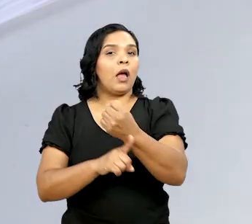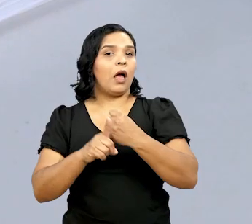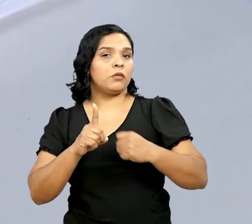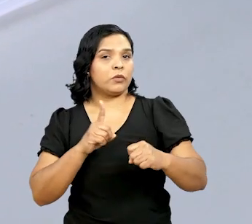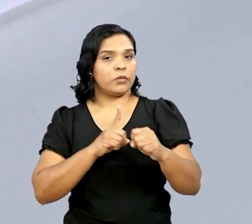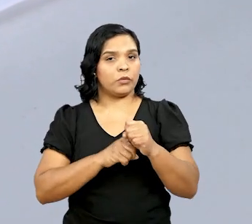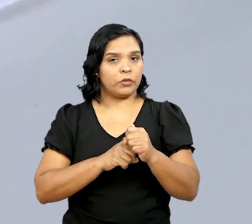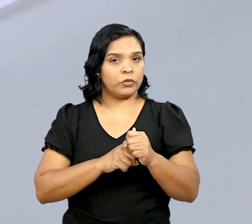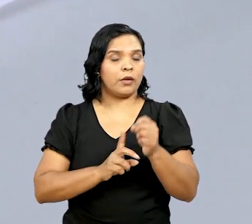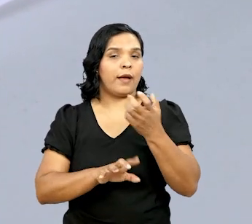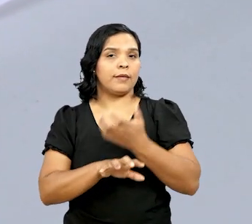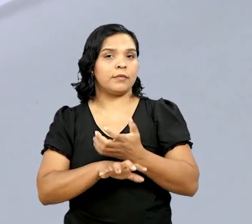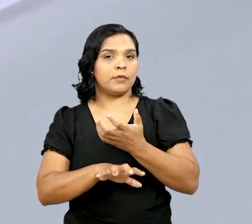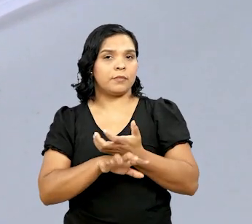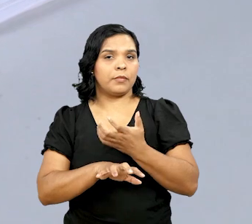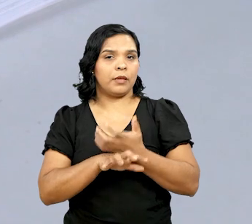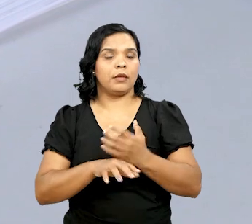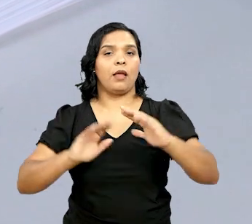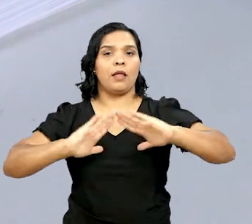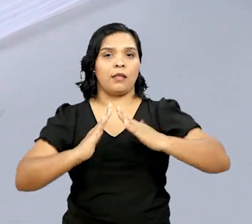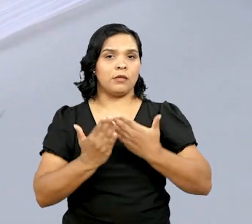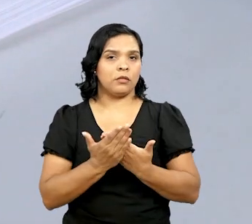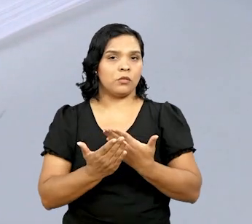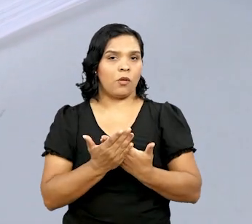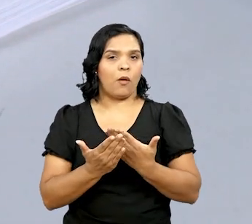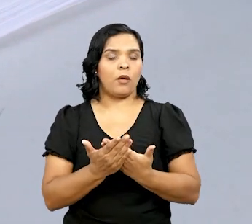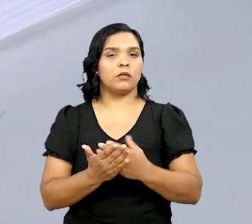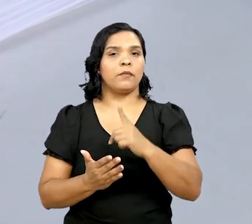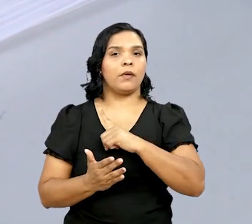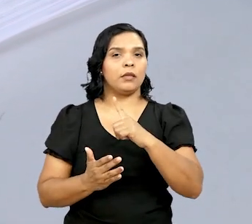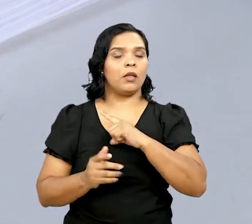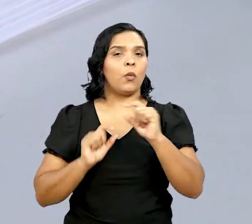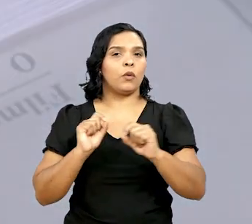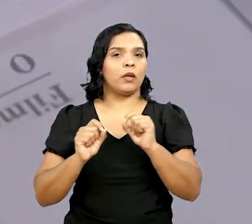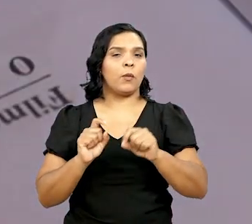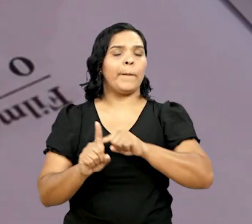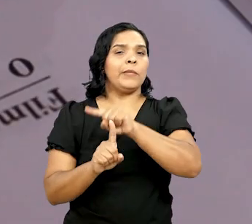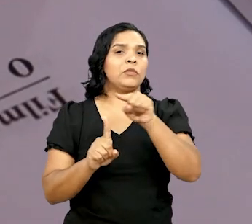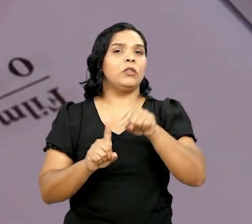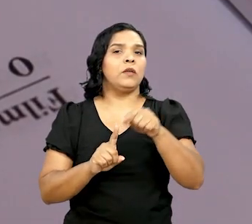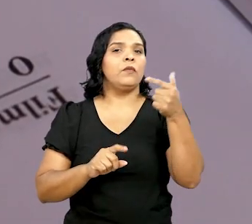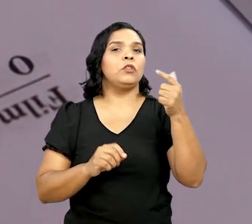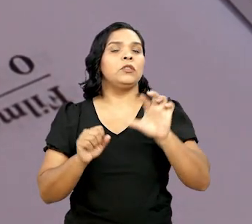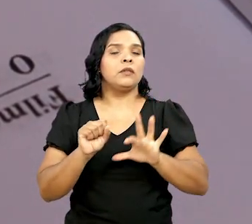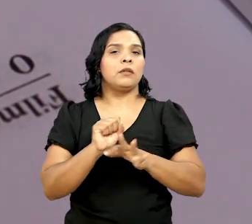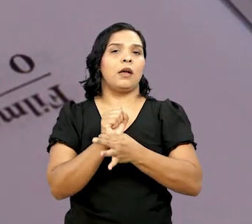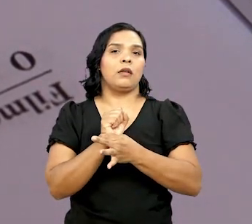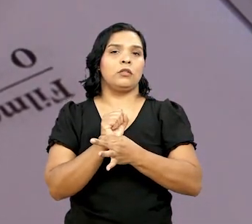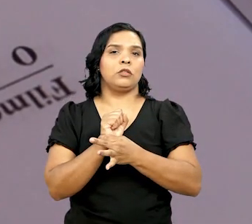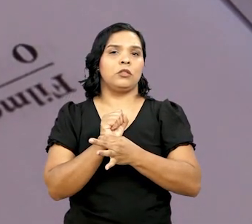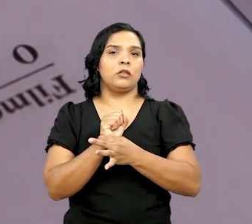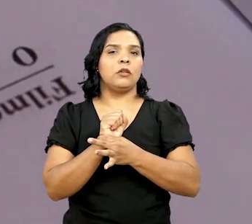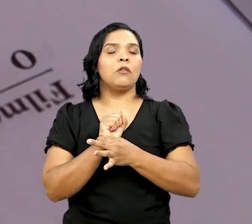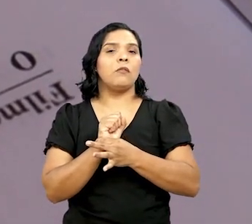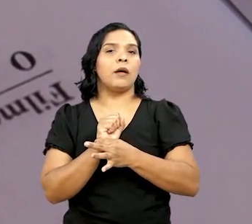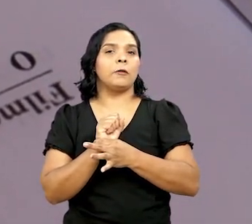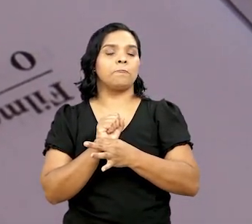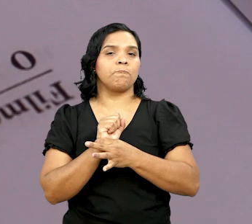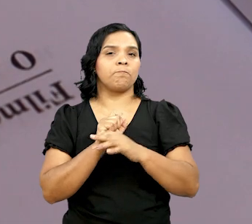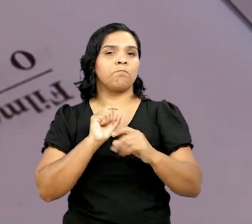A sociologia, né, e a disciplina nas escolas, ela vai ter esse caráter de conseguir garantir